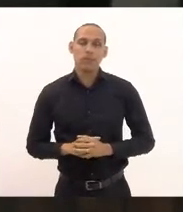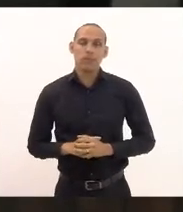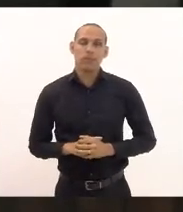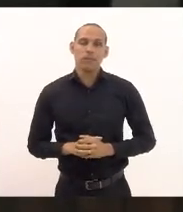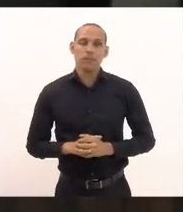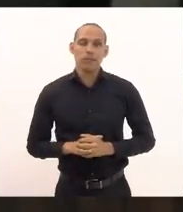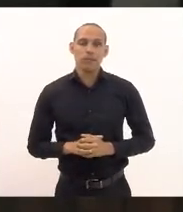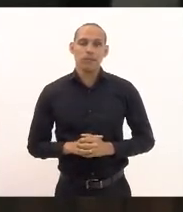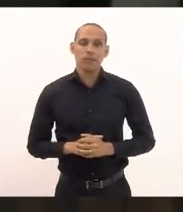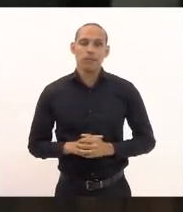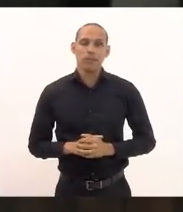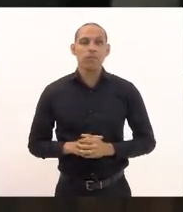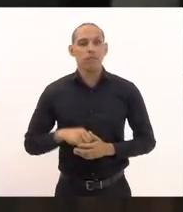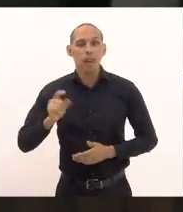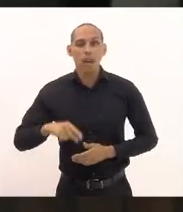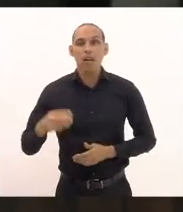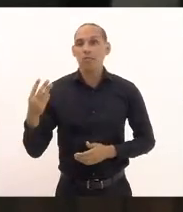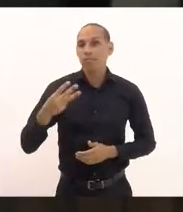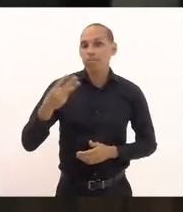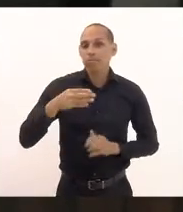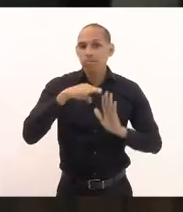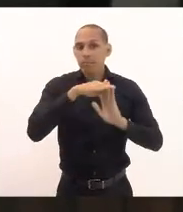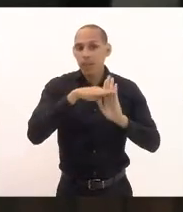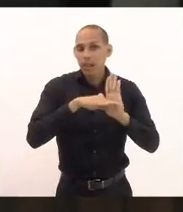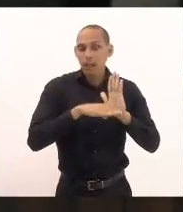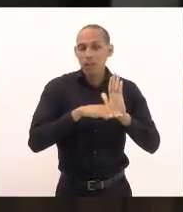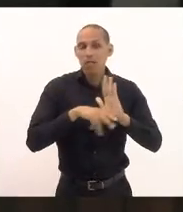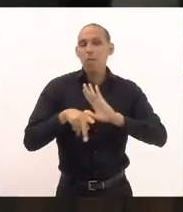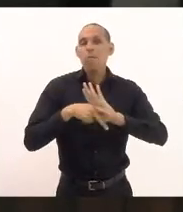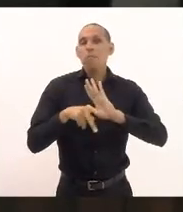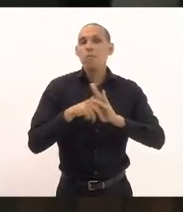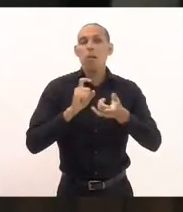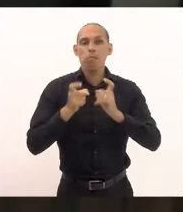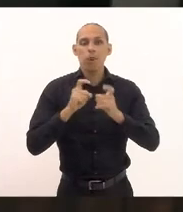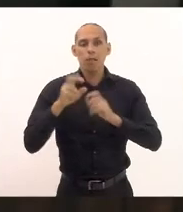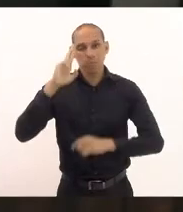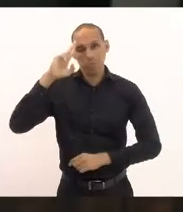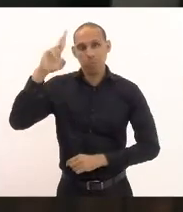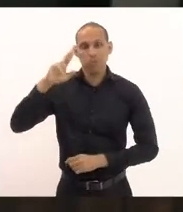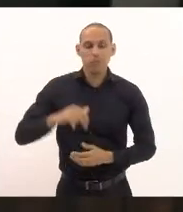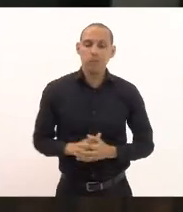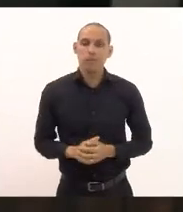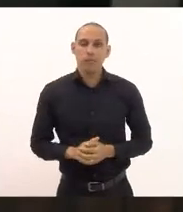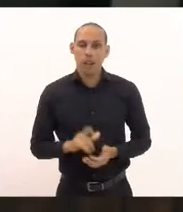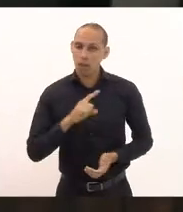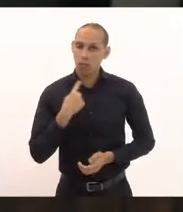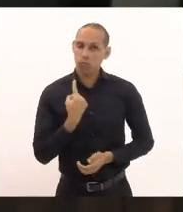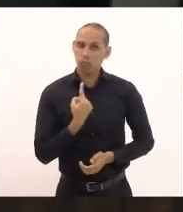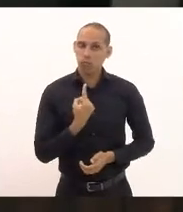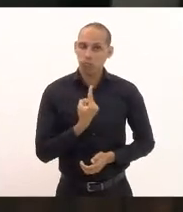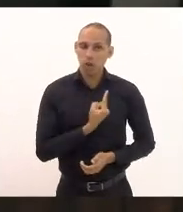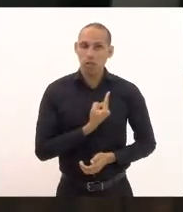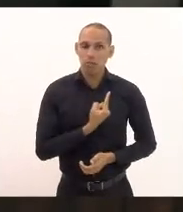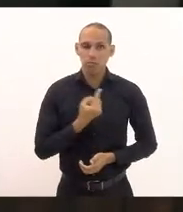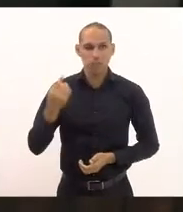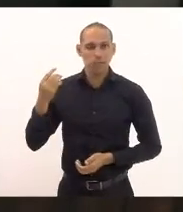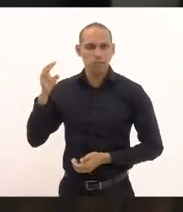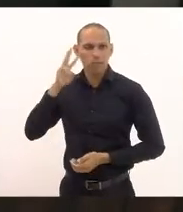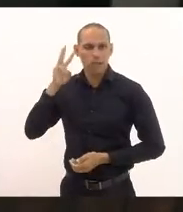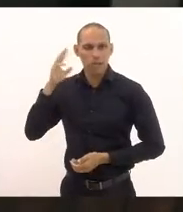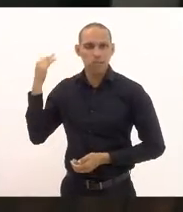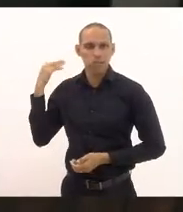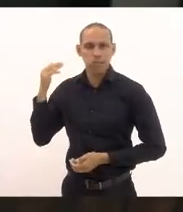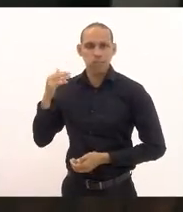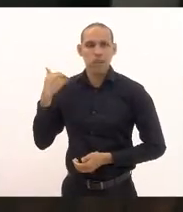é a terceira pauta da reunião de líderes. Então, nós, na terça-feira, retiramos